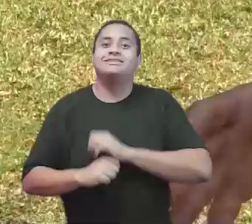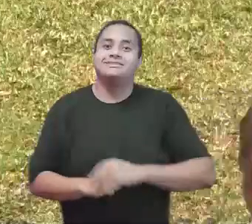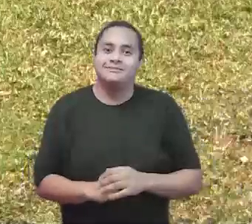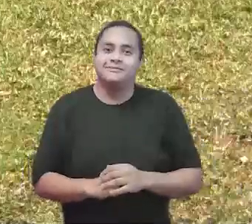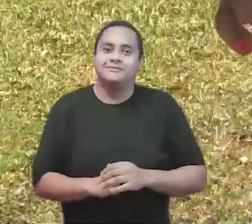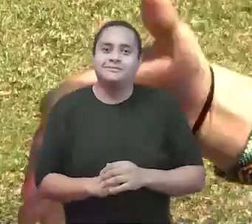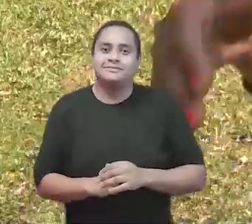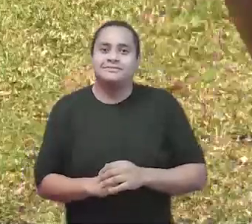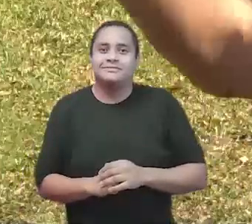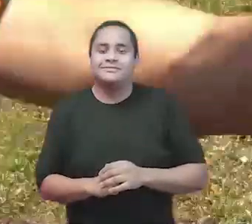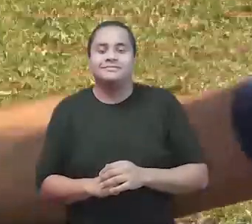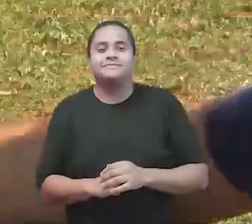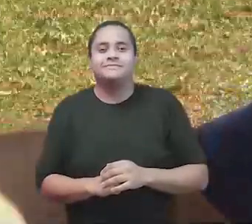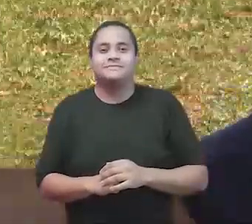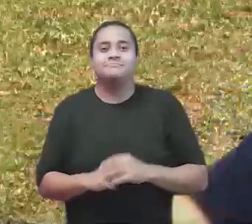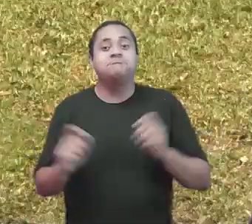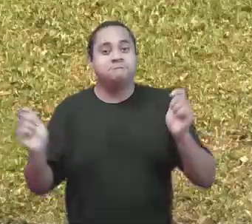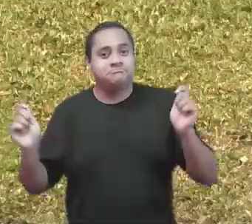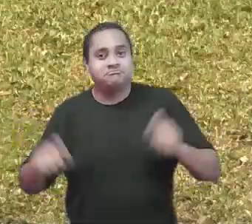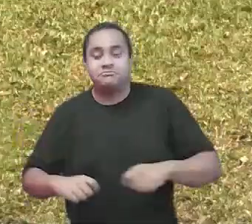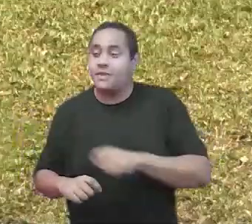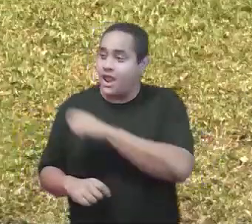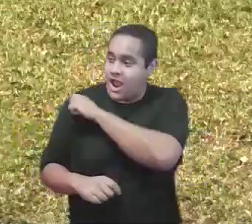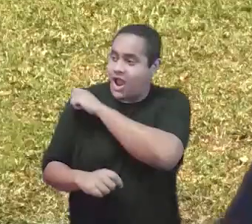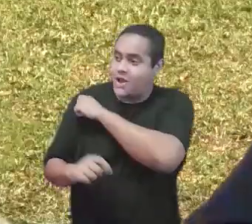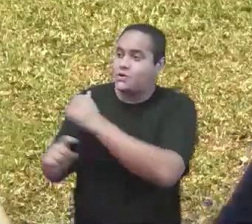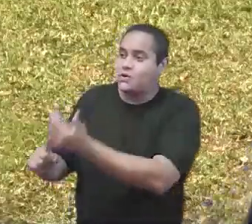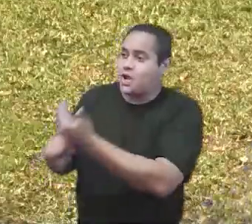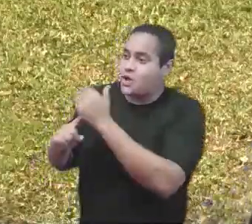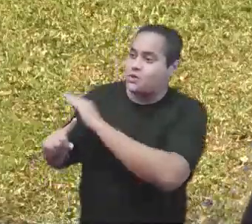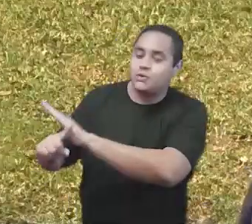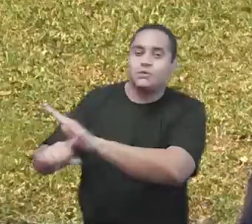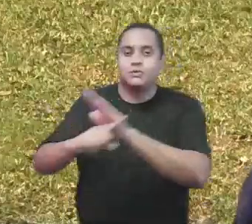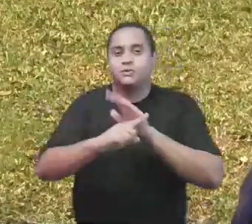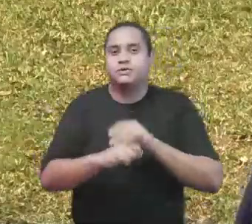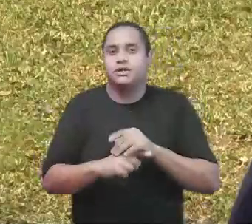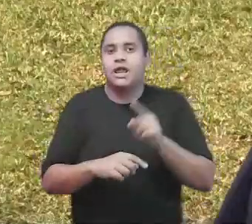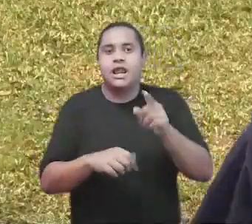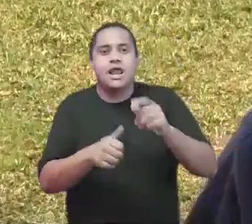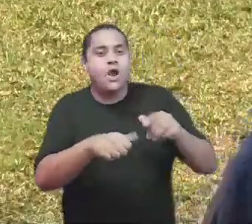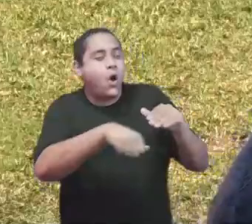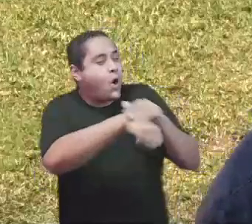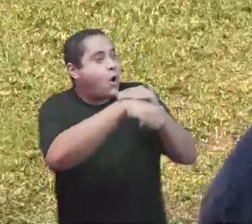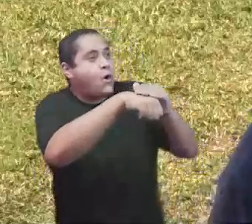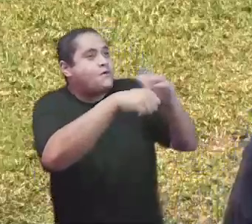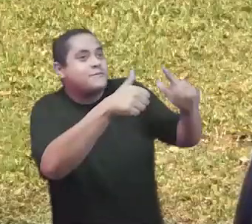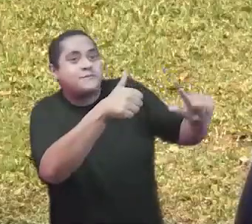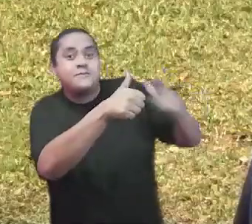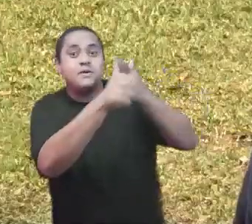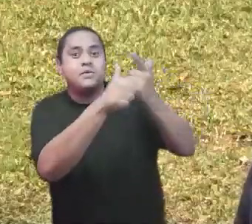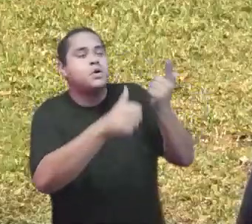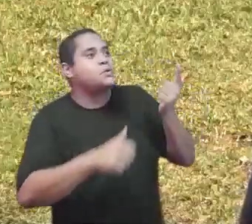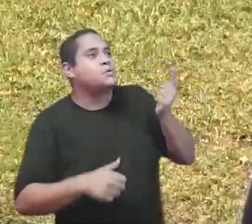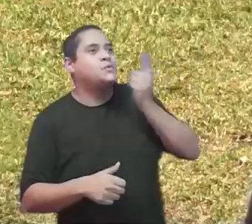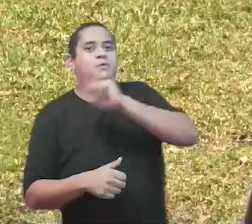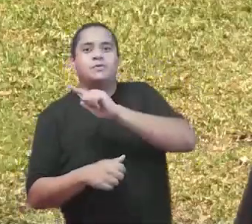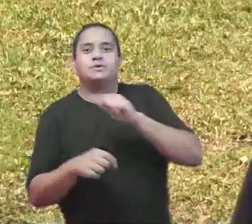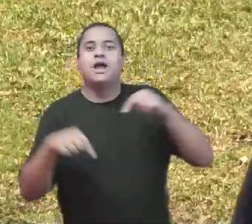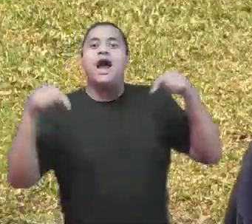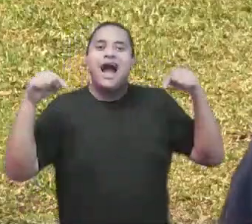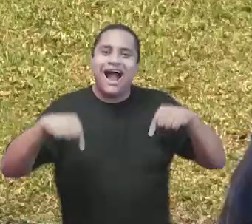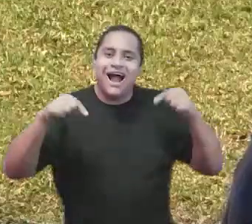e fazer isso se multiplicar através dos alunos. Na primeira conversa eu consegui essa doação e por isso